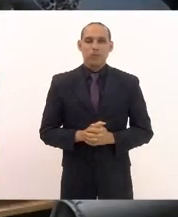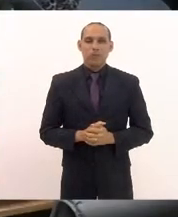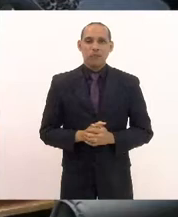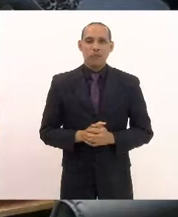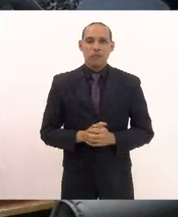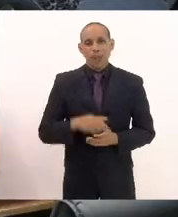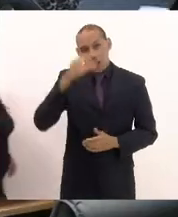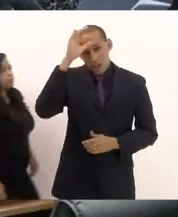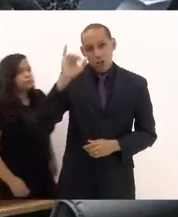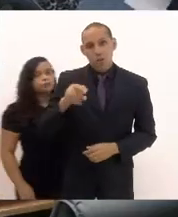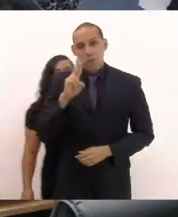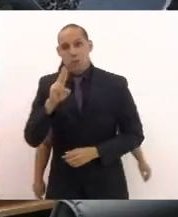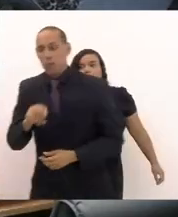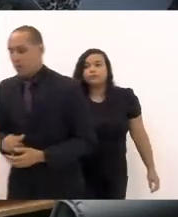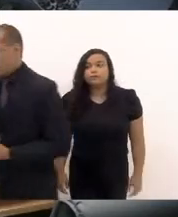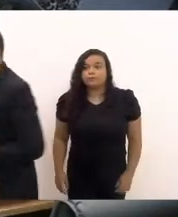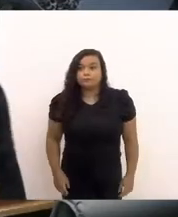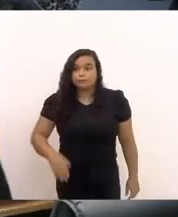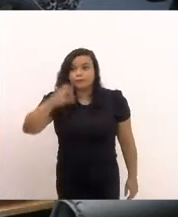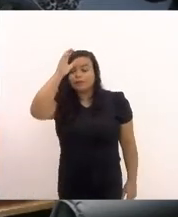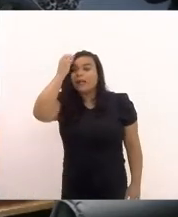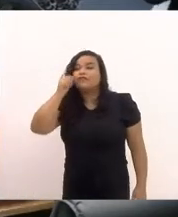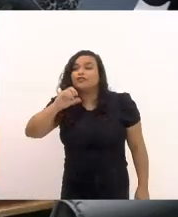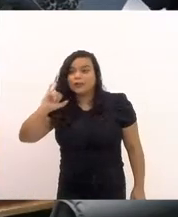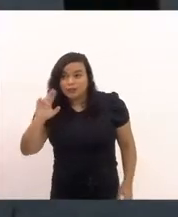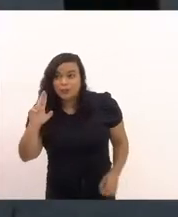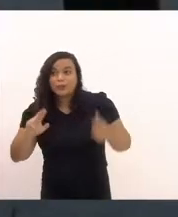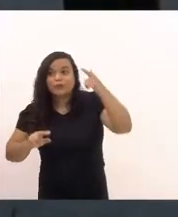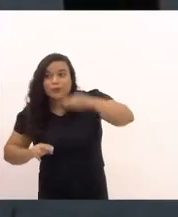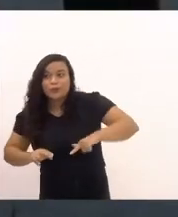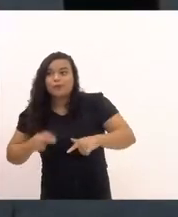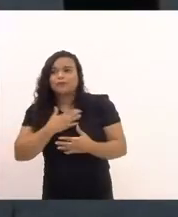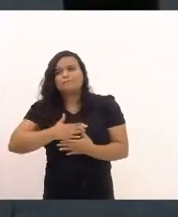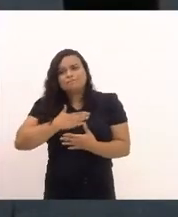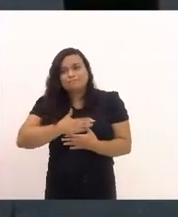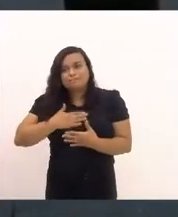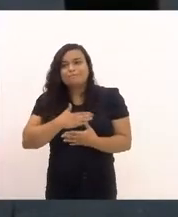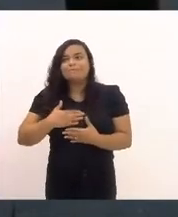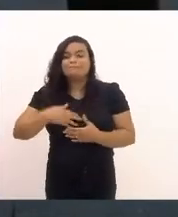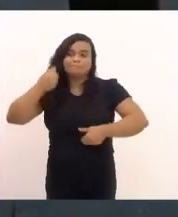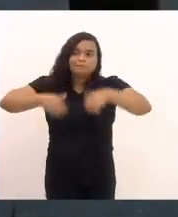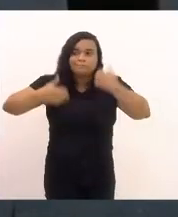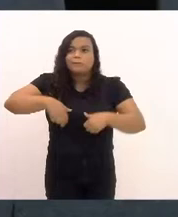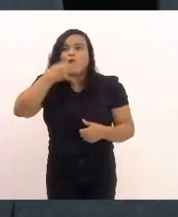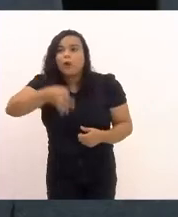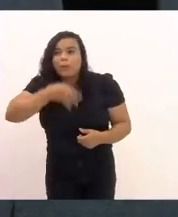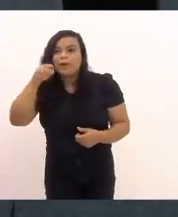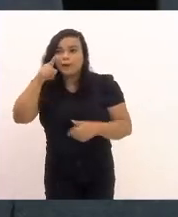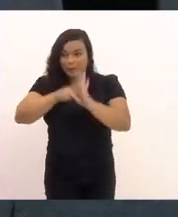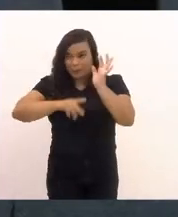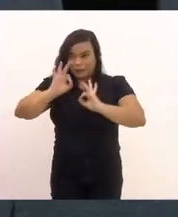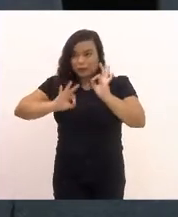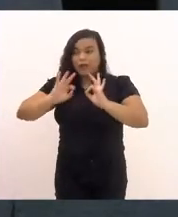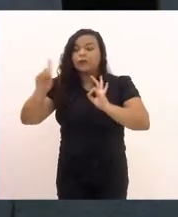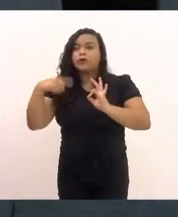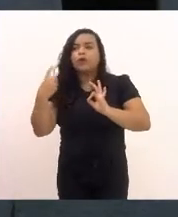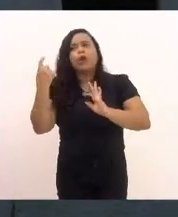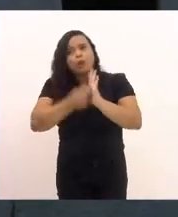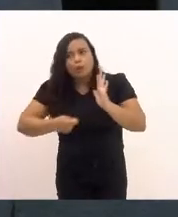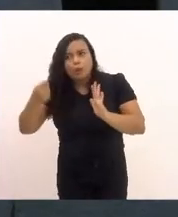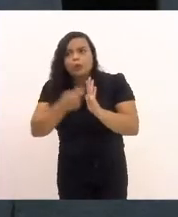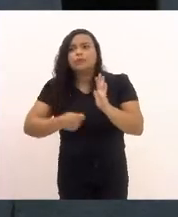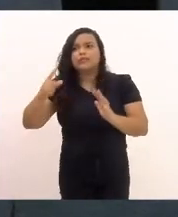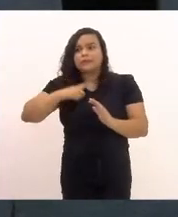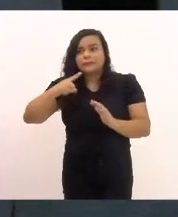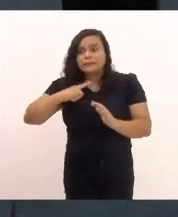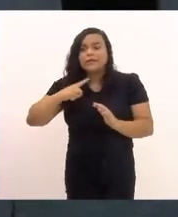Tia Ju, mais uma vez, um prazer dar um parecer nesse projeto, uma luta que a gente tem encampado, uma luta que a gente fortalece,